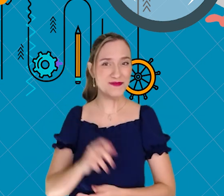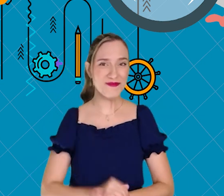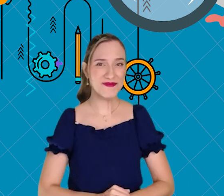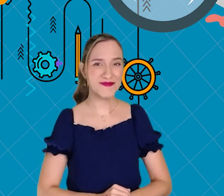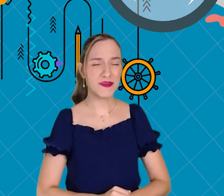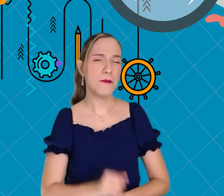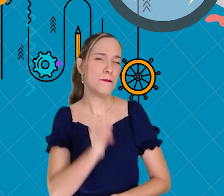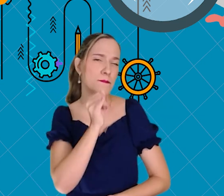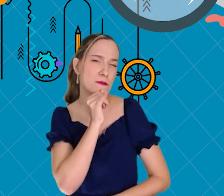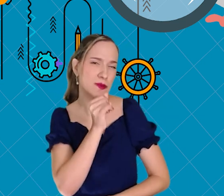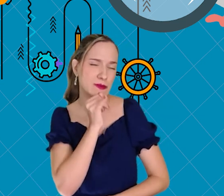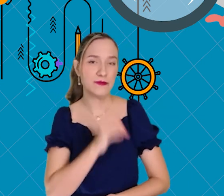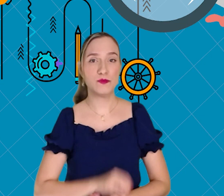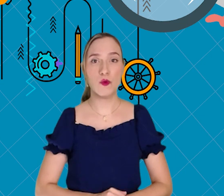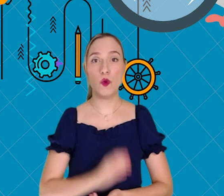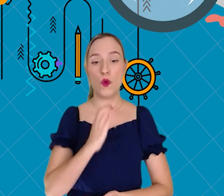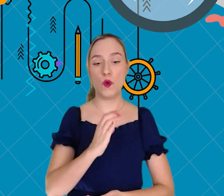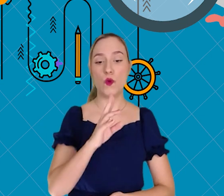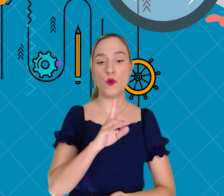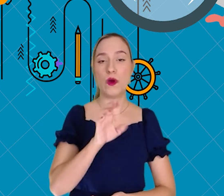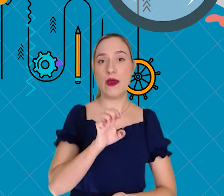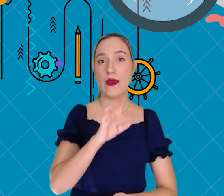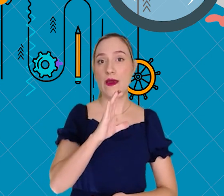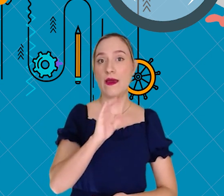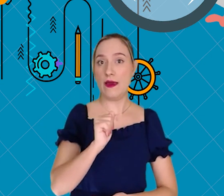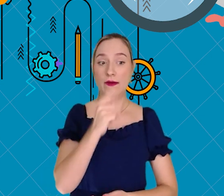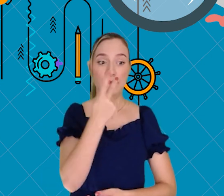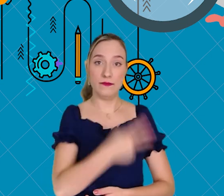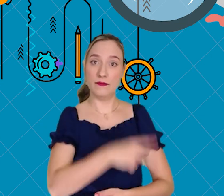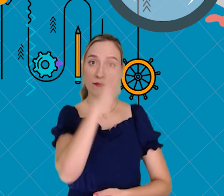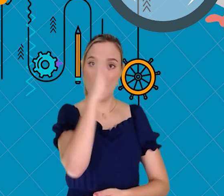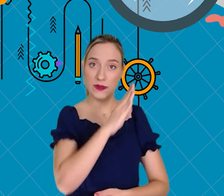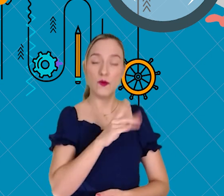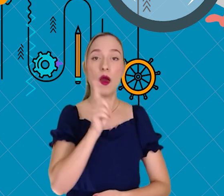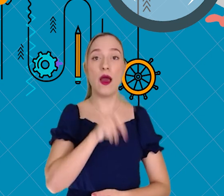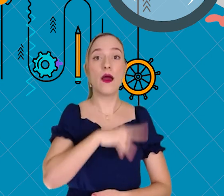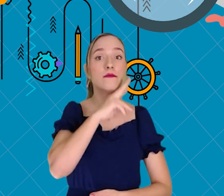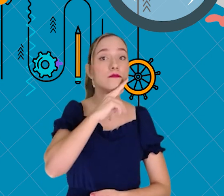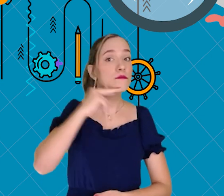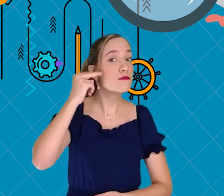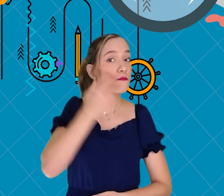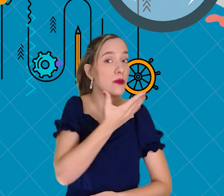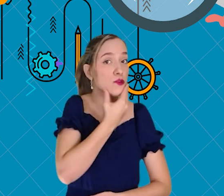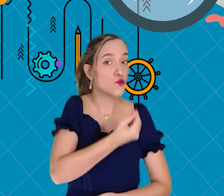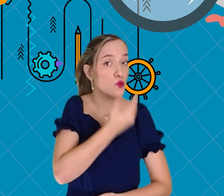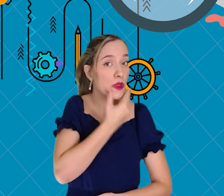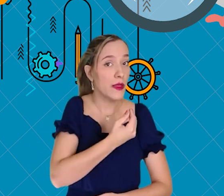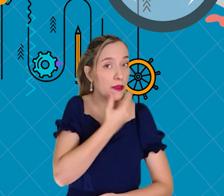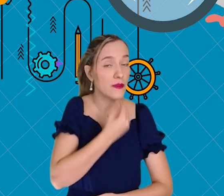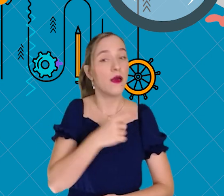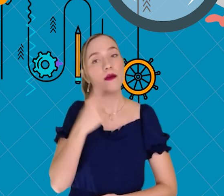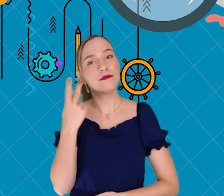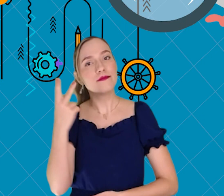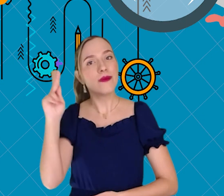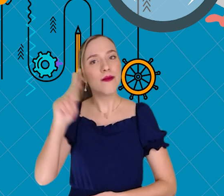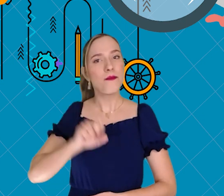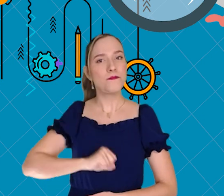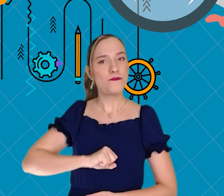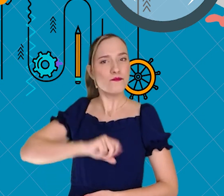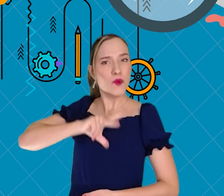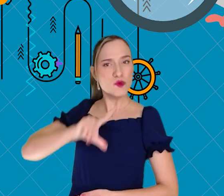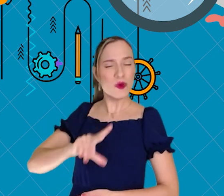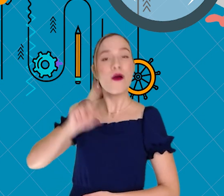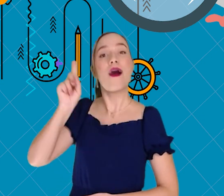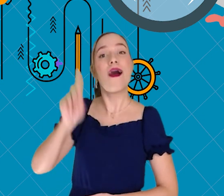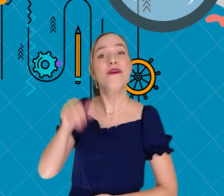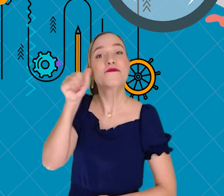Portugal? Por exemplo, cueca aqui no Brasil é uma roupa íntima masculina, mas